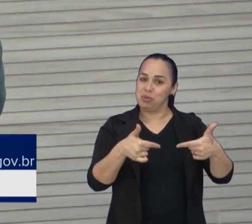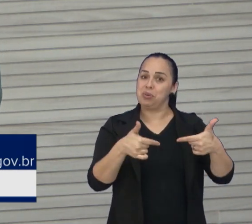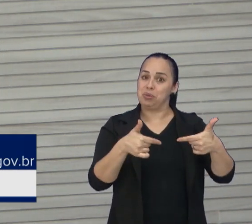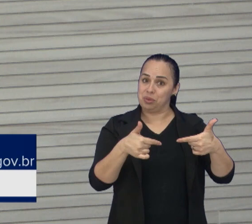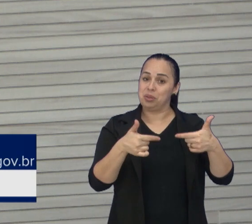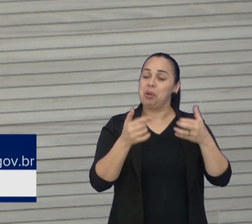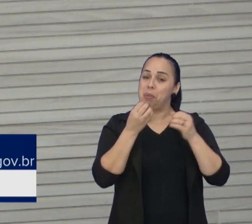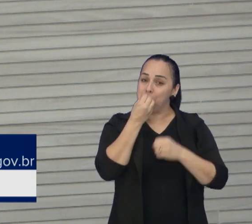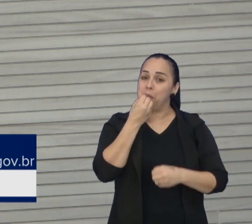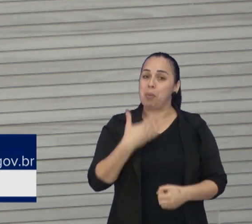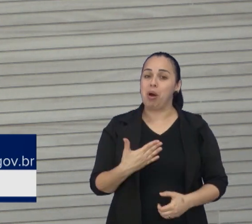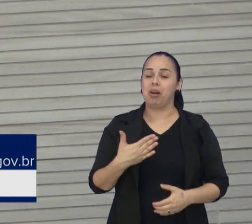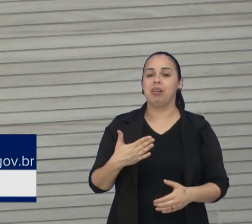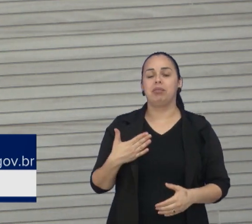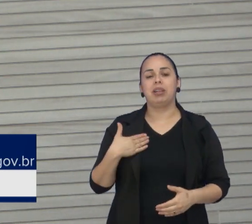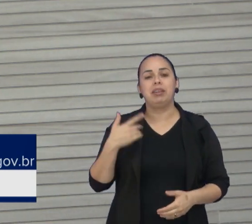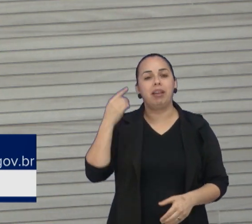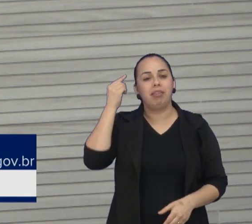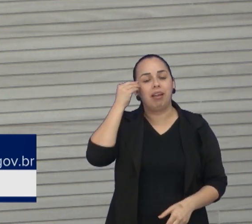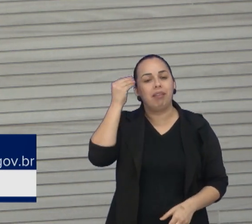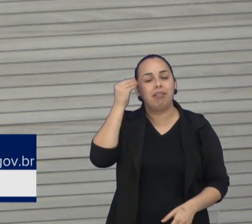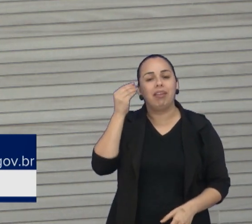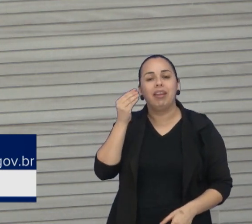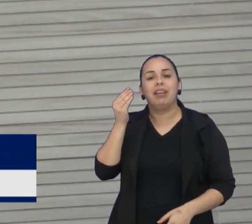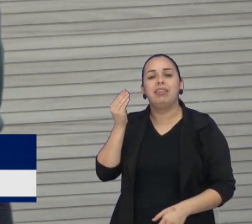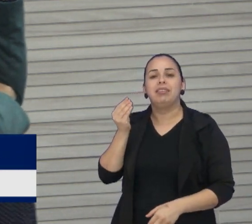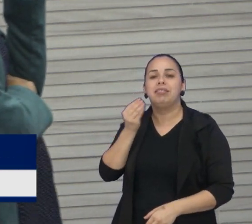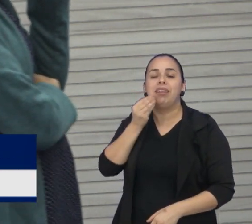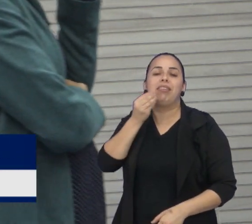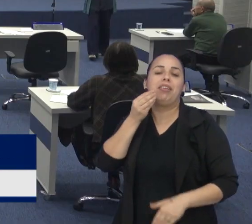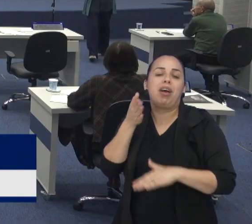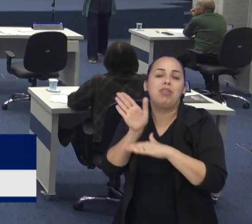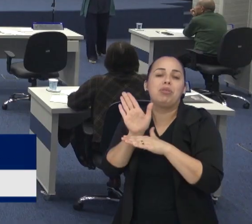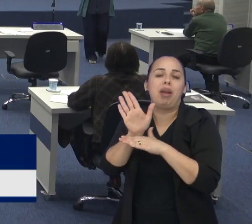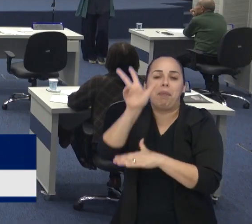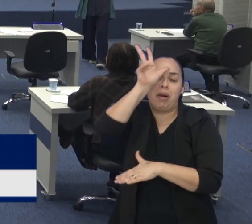lá para cima do 7º andar, que lá está no breu total.